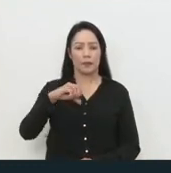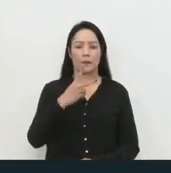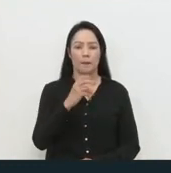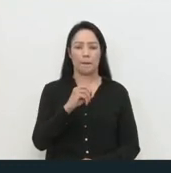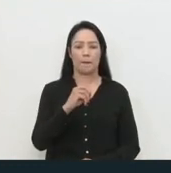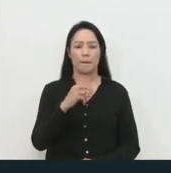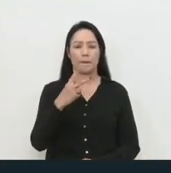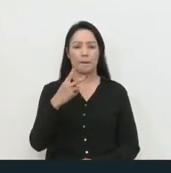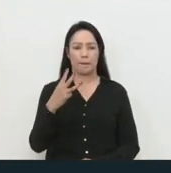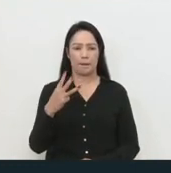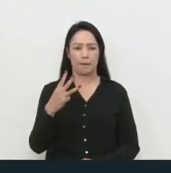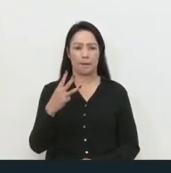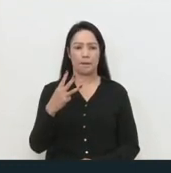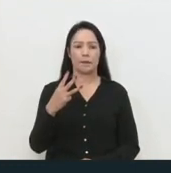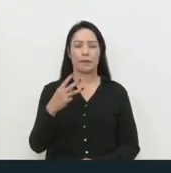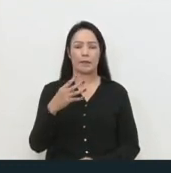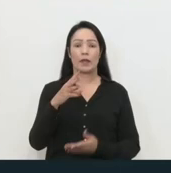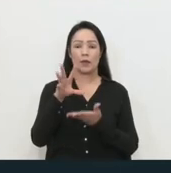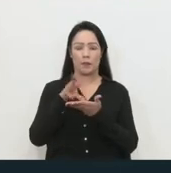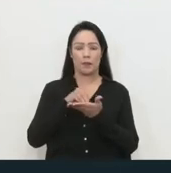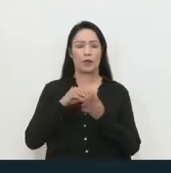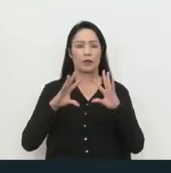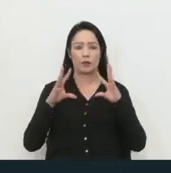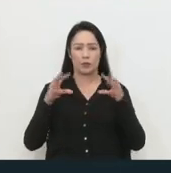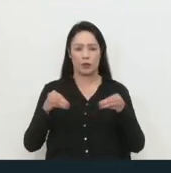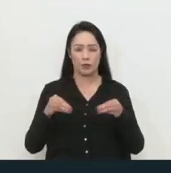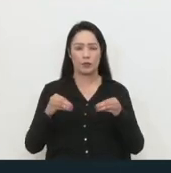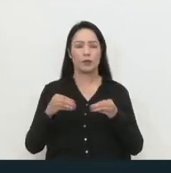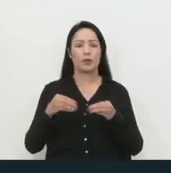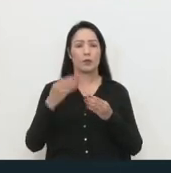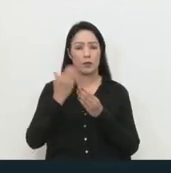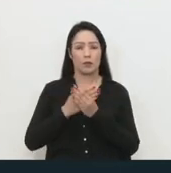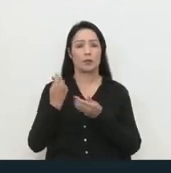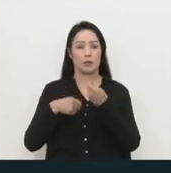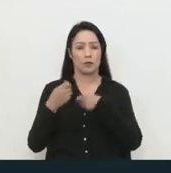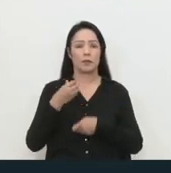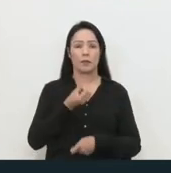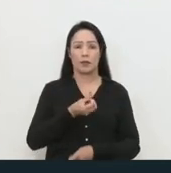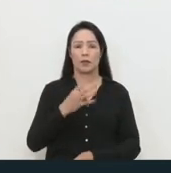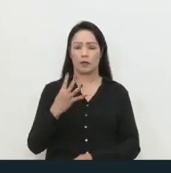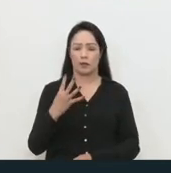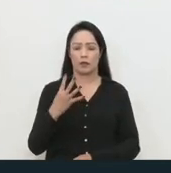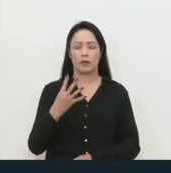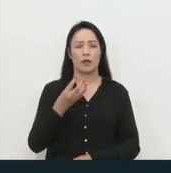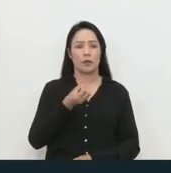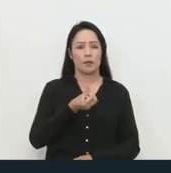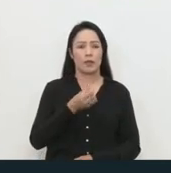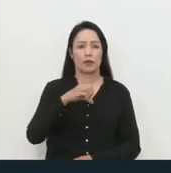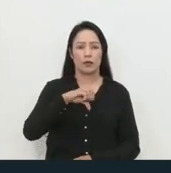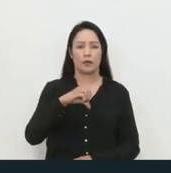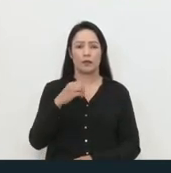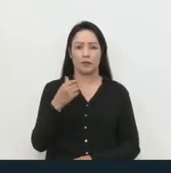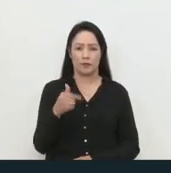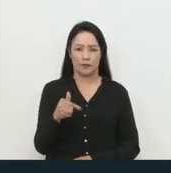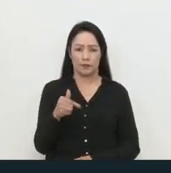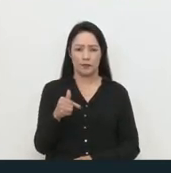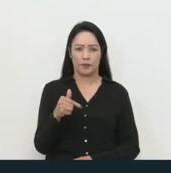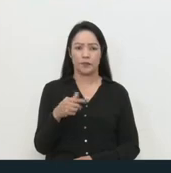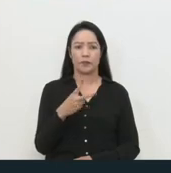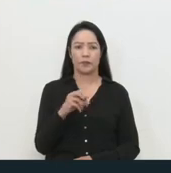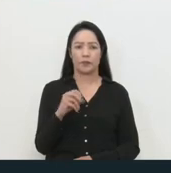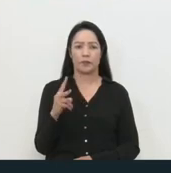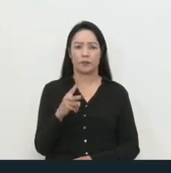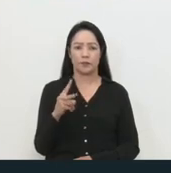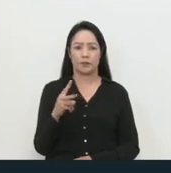solicita a cópia de inteiro teor no processo administrativo 64697 de 2022